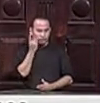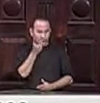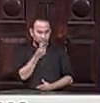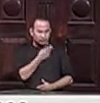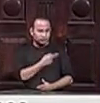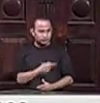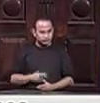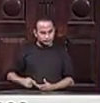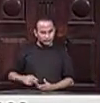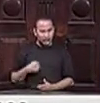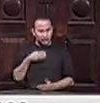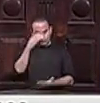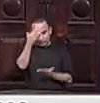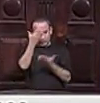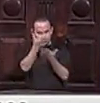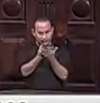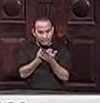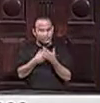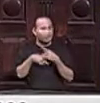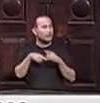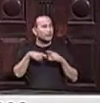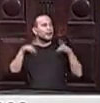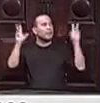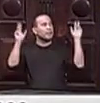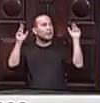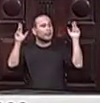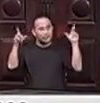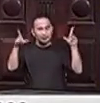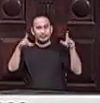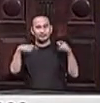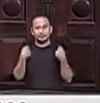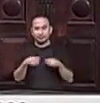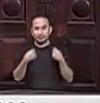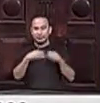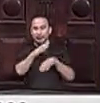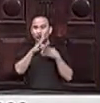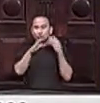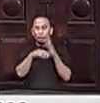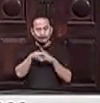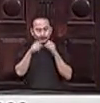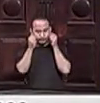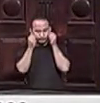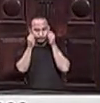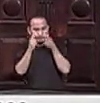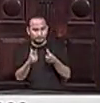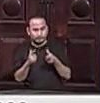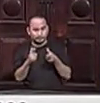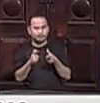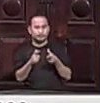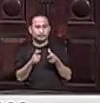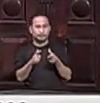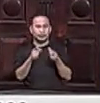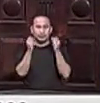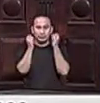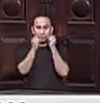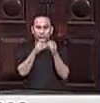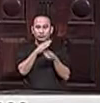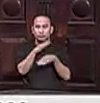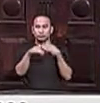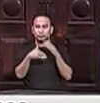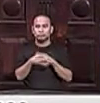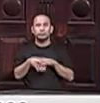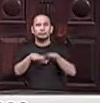eu acredito que esse tema mereça a nossa total atenção. Atenção dos senhores que estão